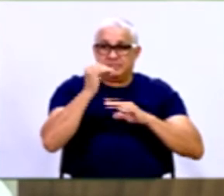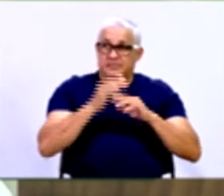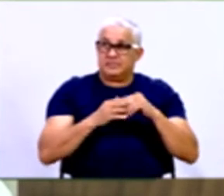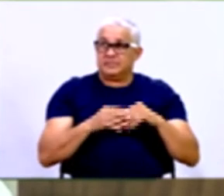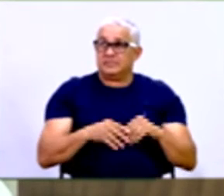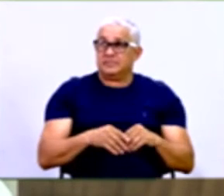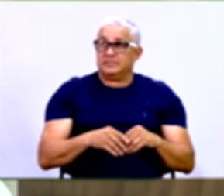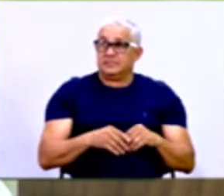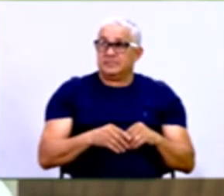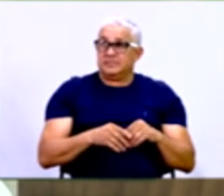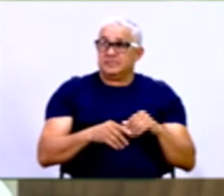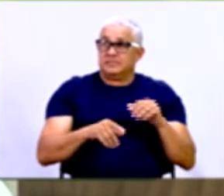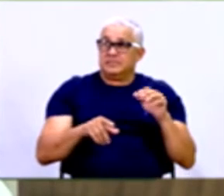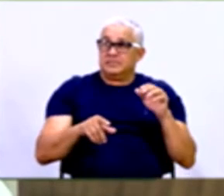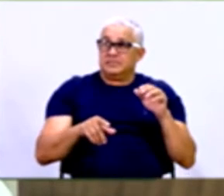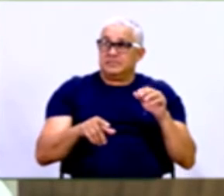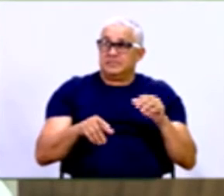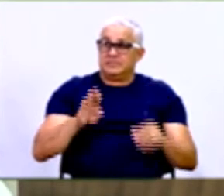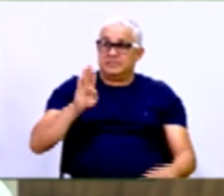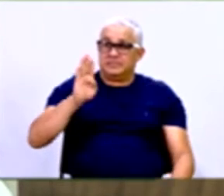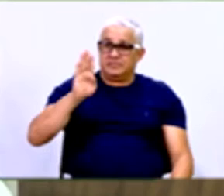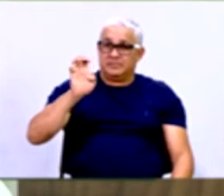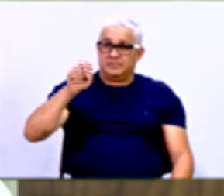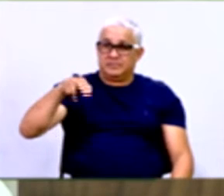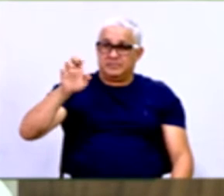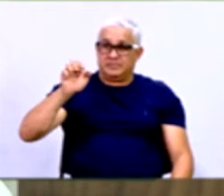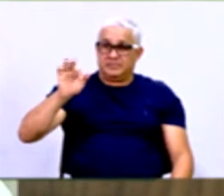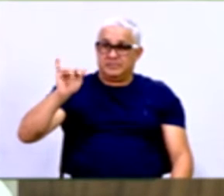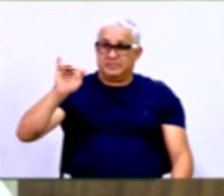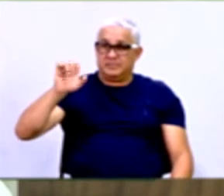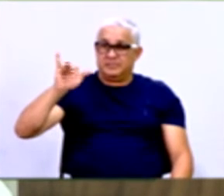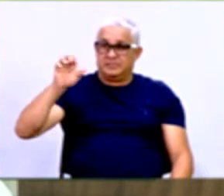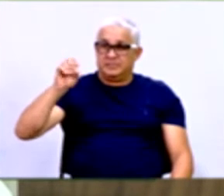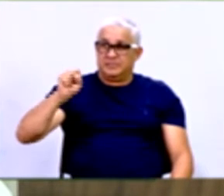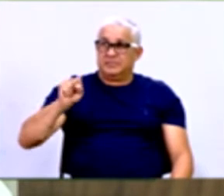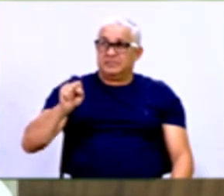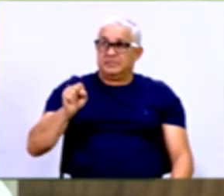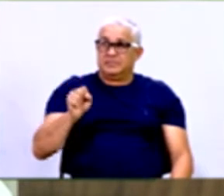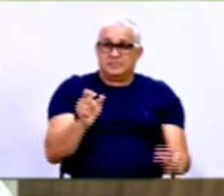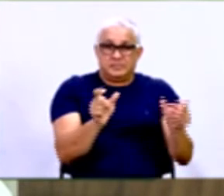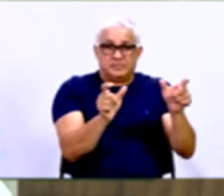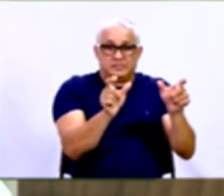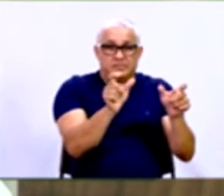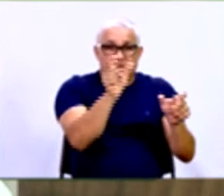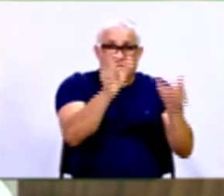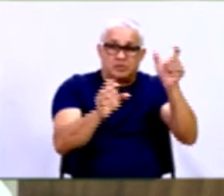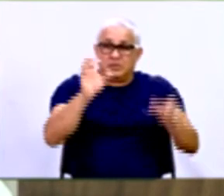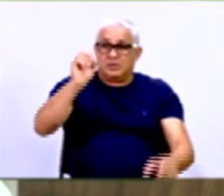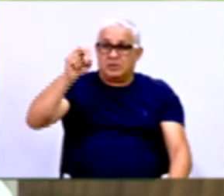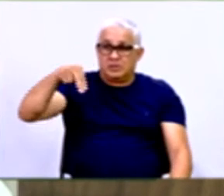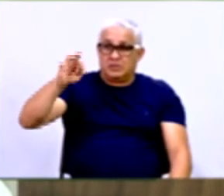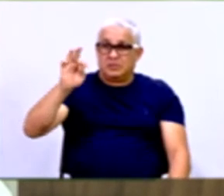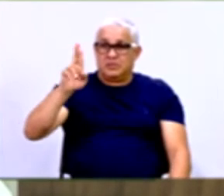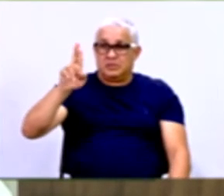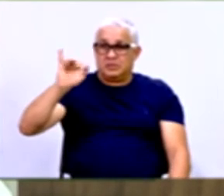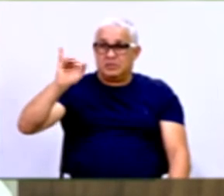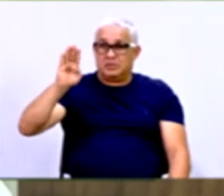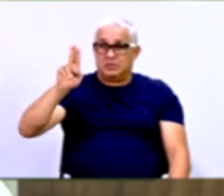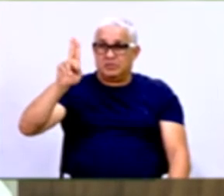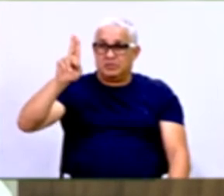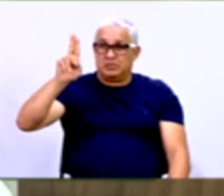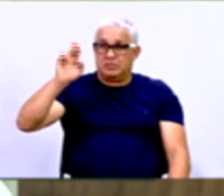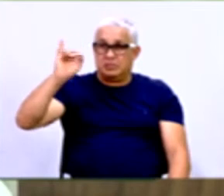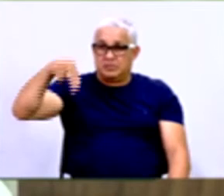jus aos benefícios acidentários o contribuinte individual, que é aquele que ele não tem um